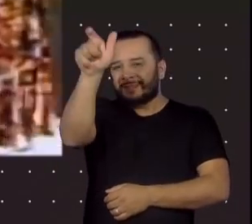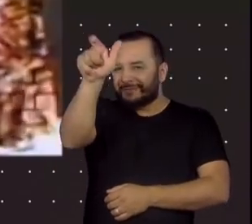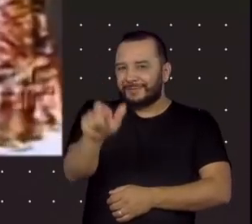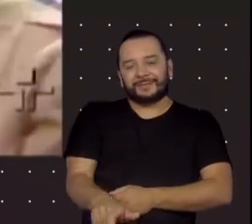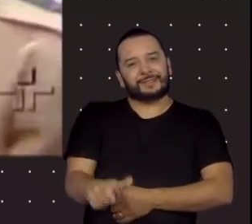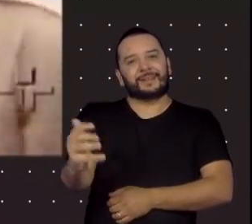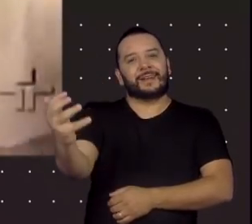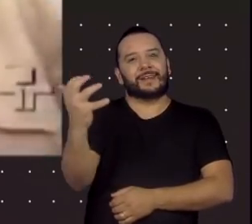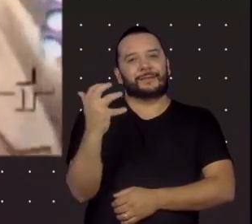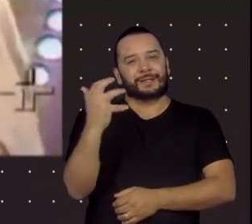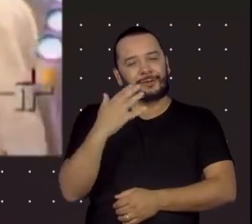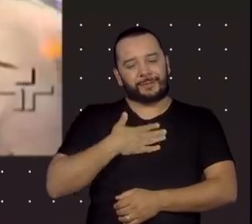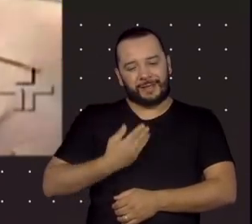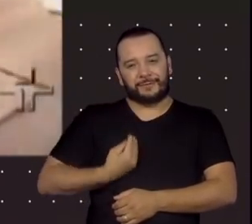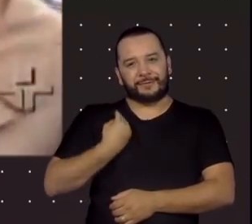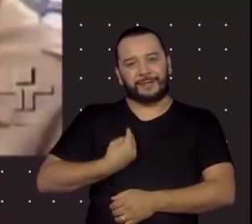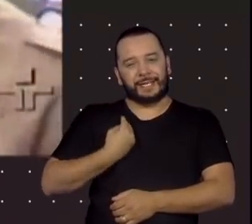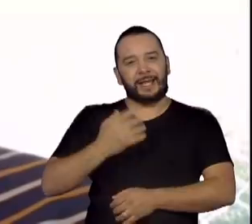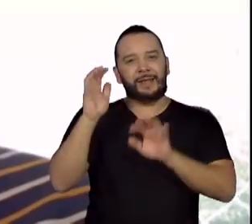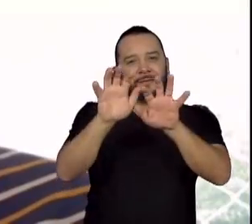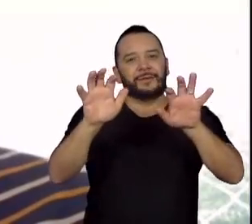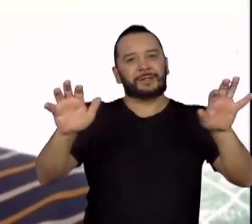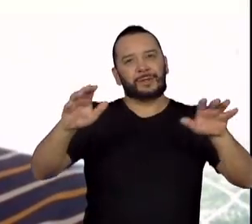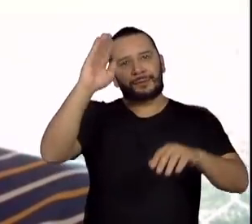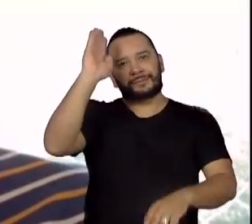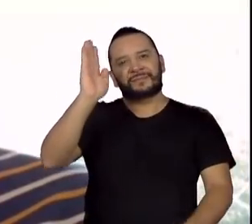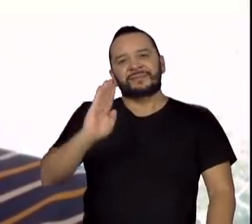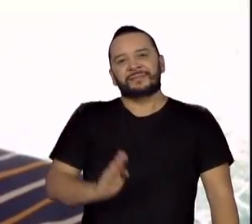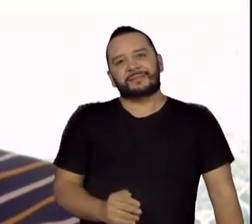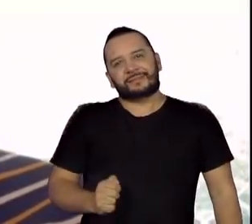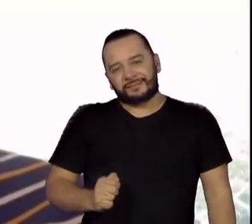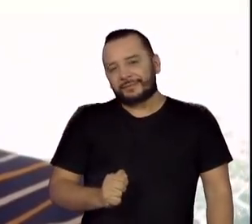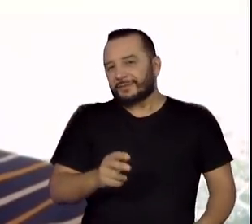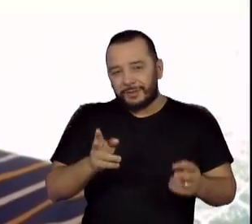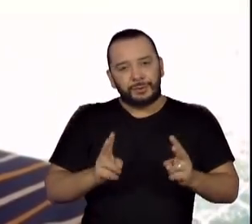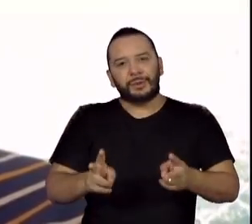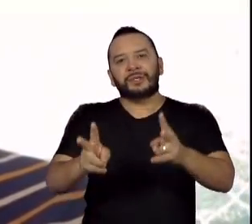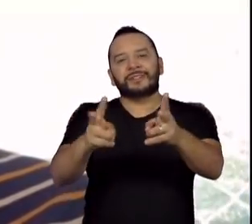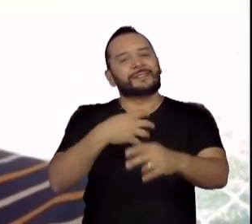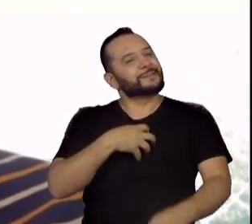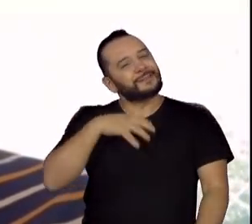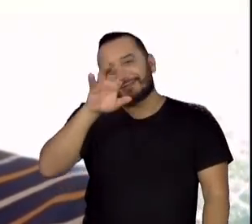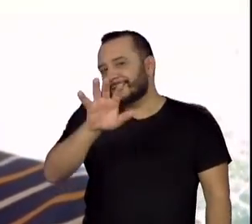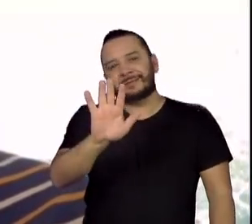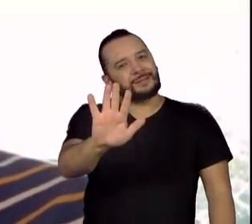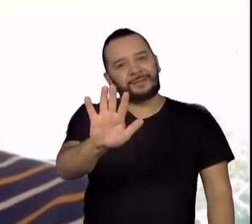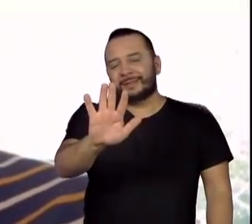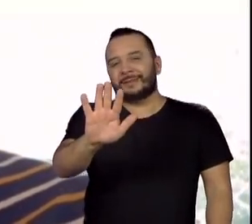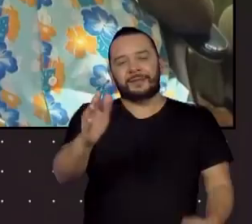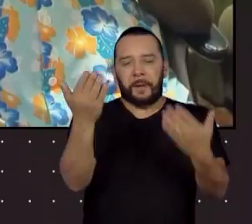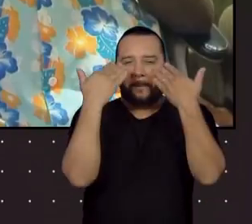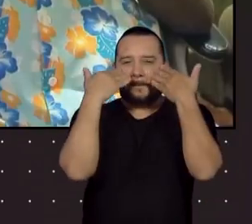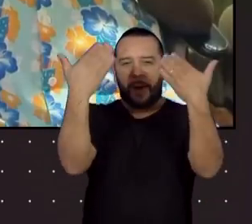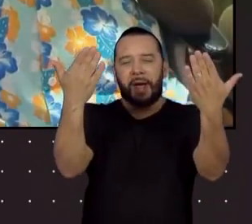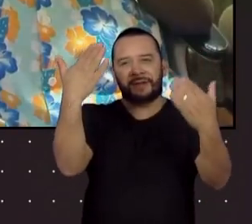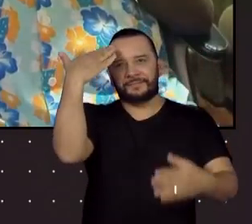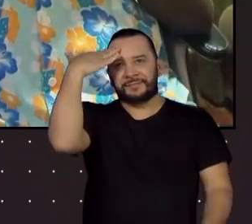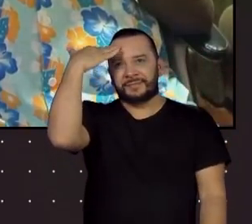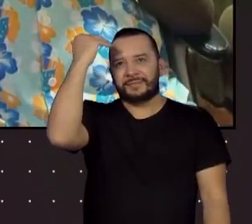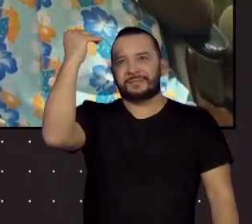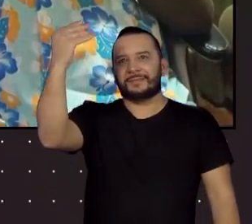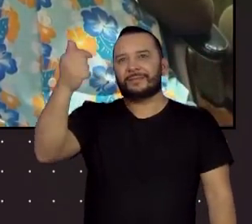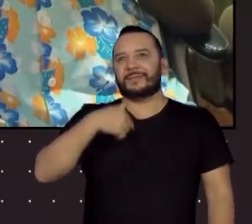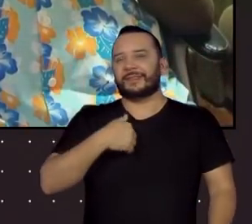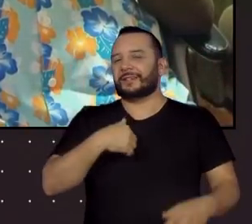nossa carreira, na nossa música, e continua sendo uma pessoa que continua brilhando. E eu fico